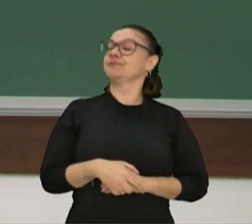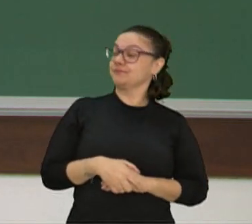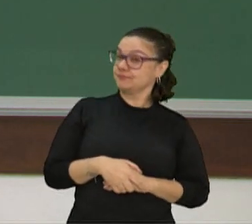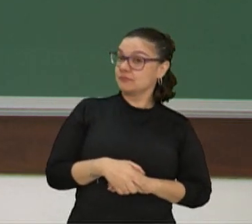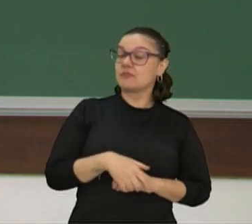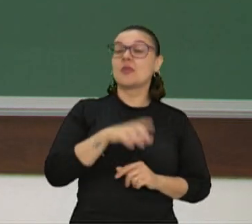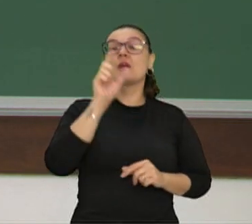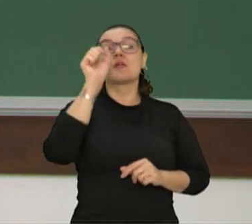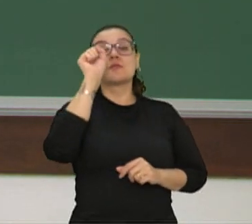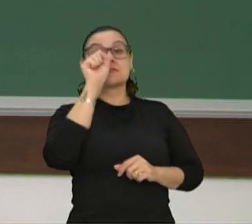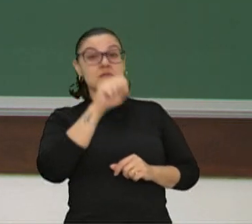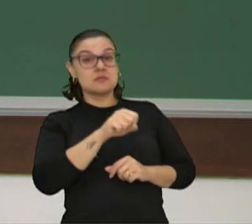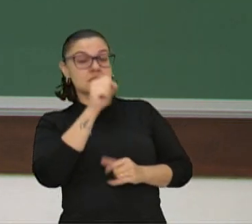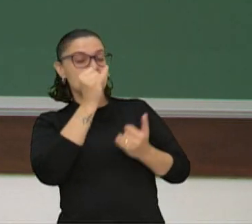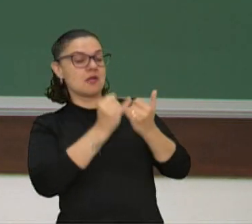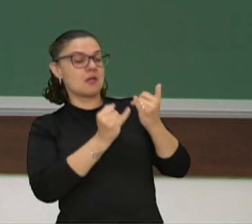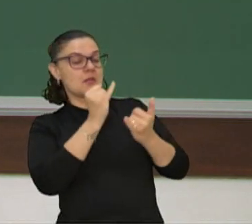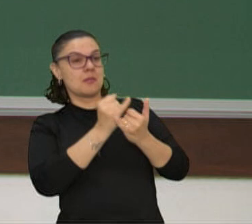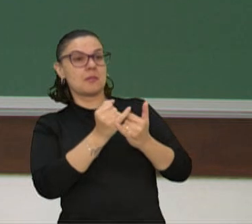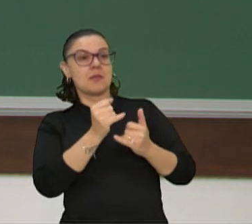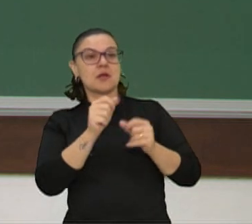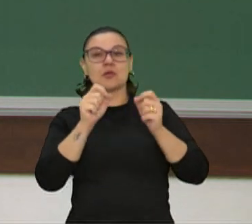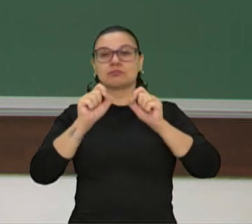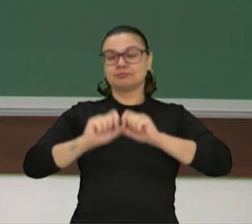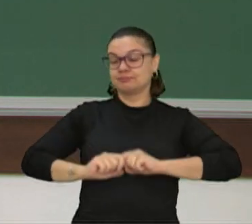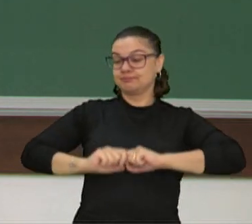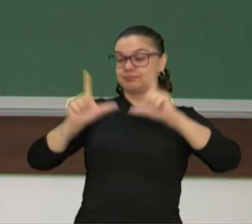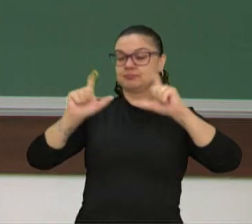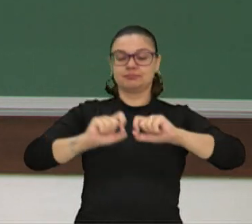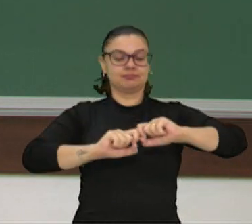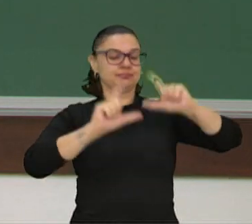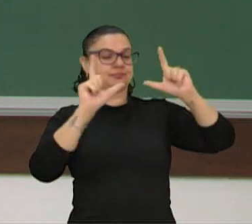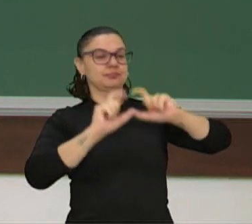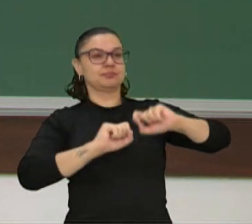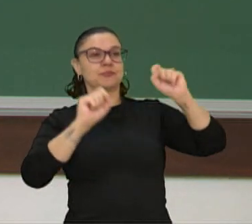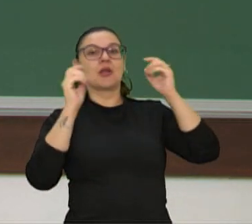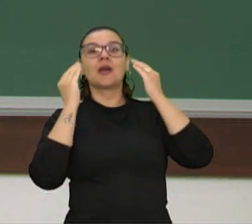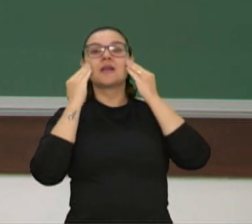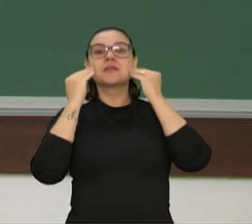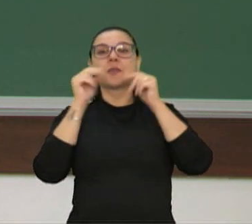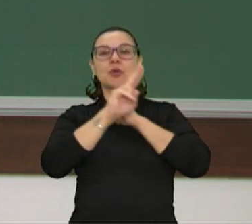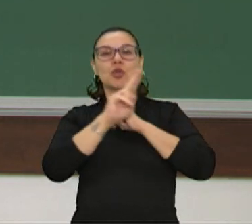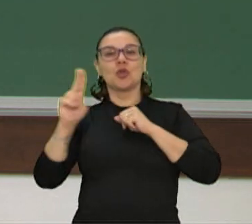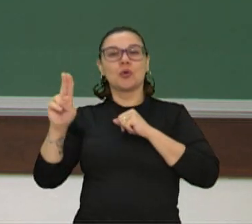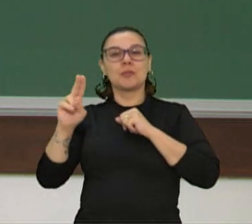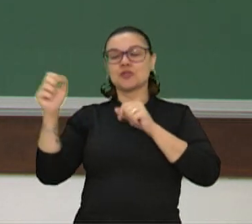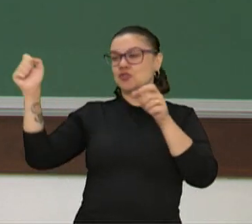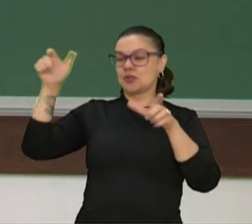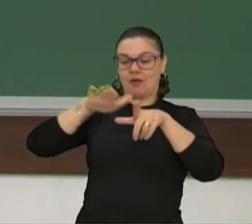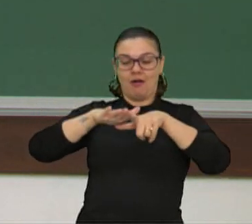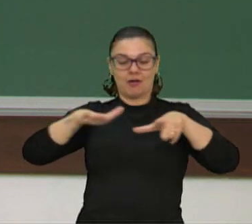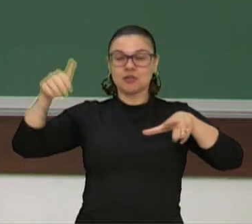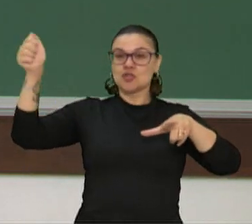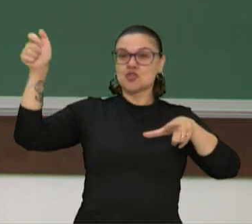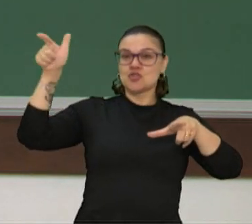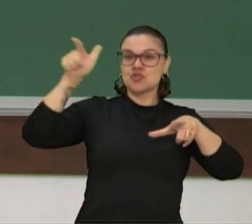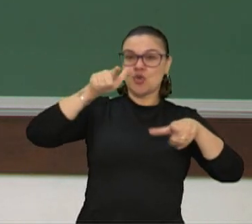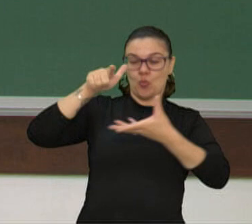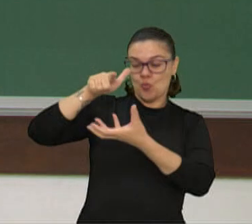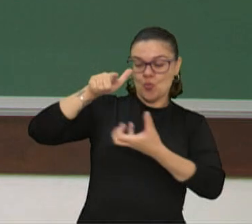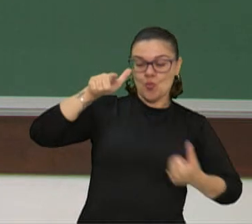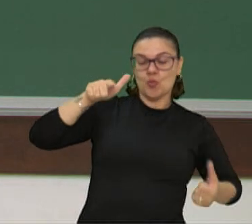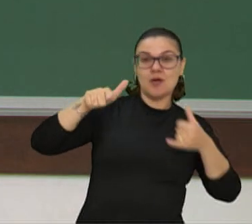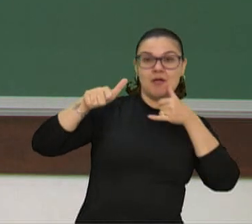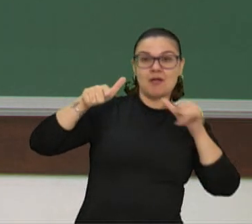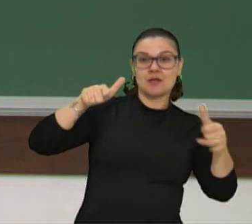Então, eles são muito semelhantes a isso que tem muito anúncio por aí agora. Aquelas placas solares, placas fotovoltaicas,